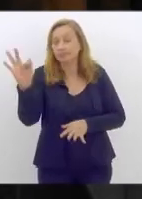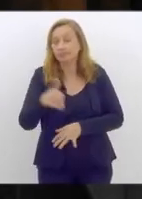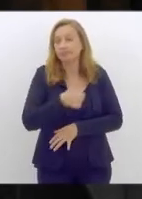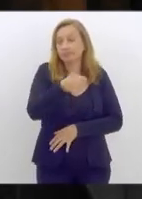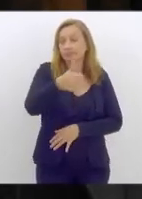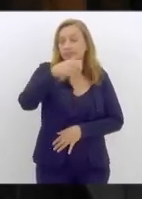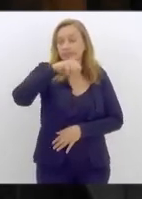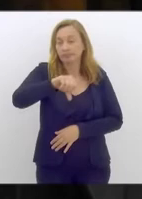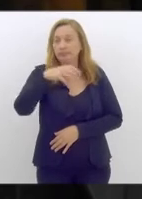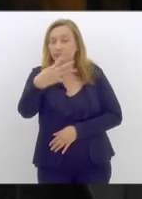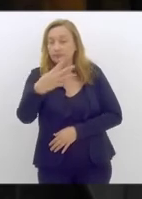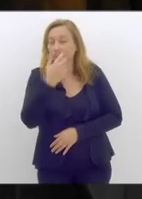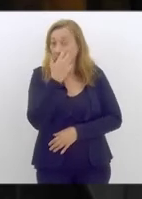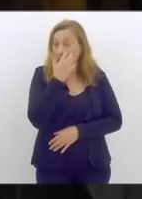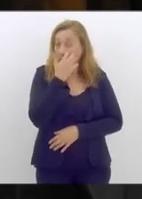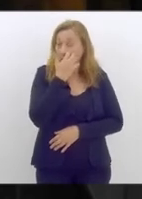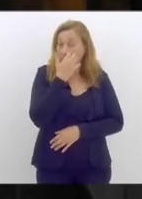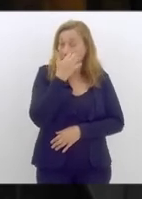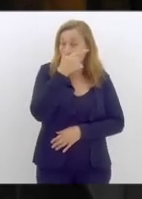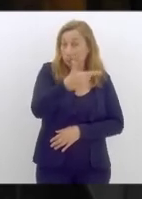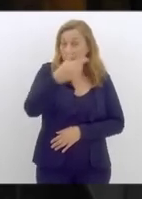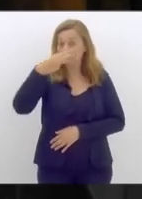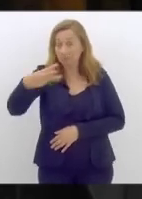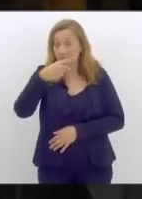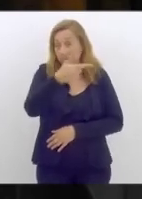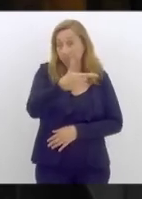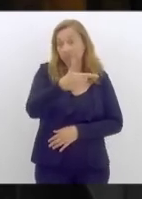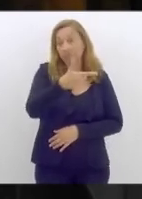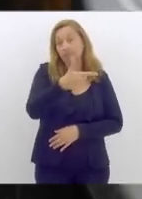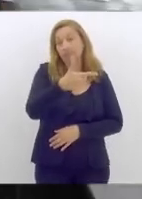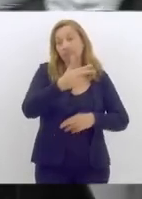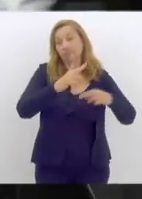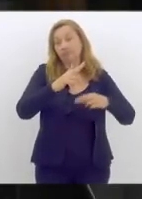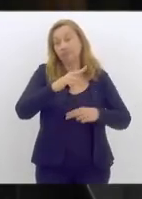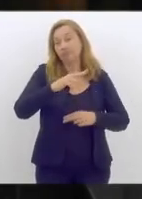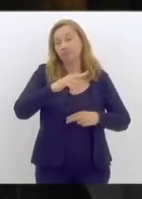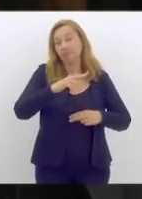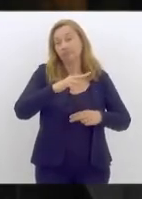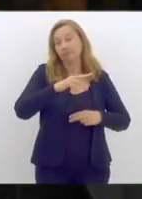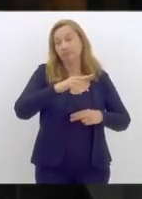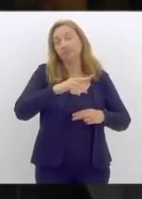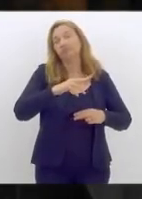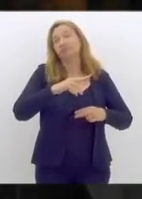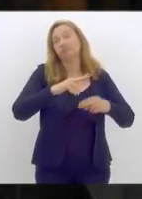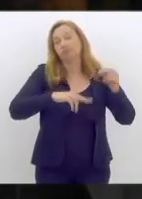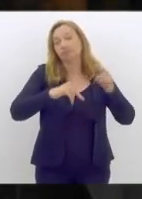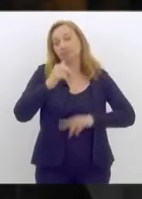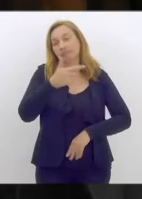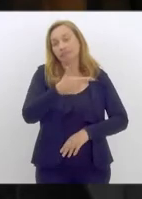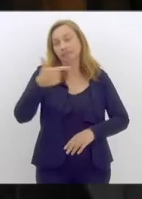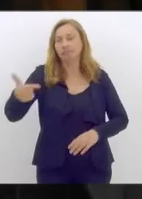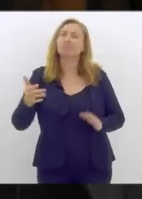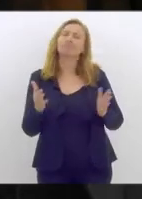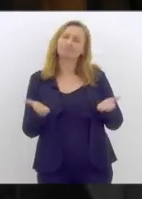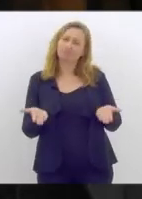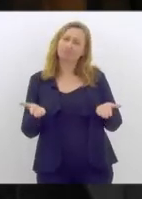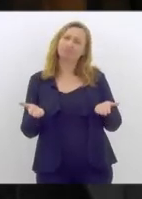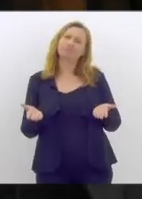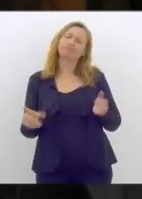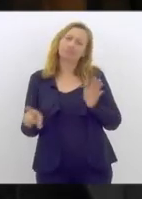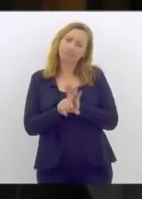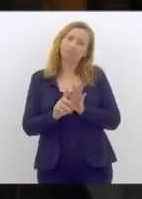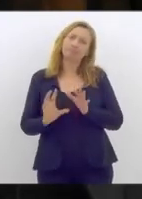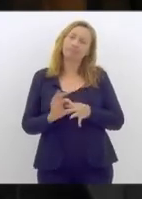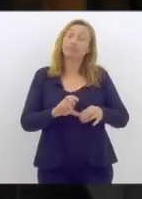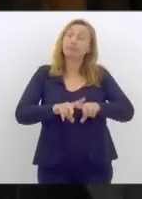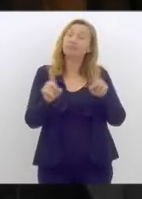194 de 23 de junho de 22 claro que houve a lei complementar Federal mas